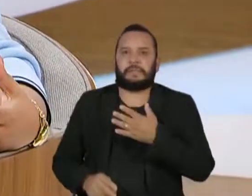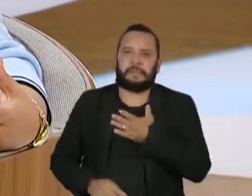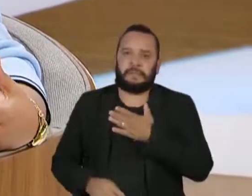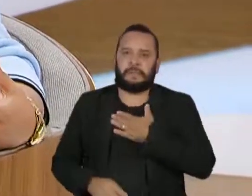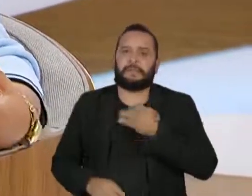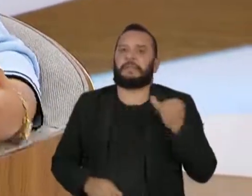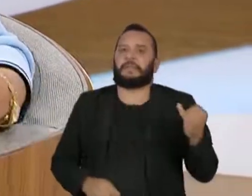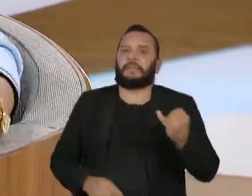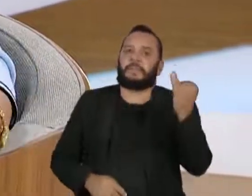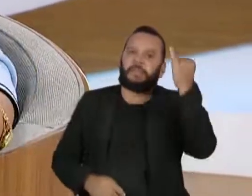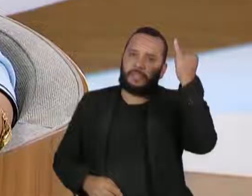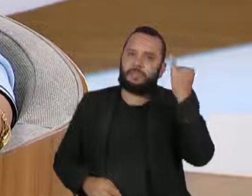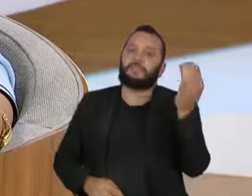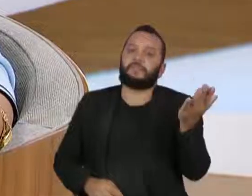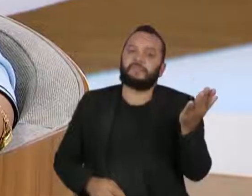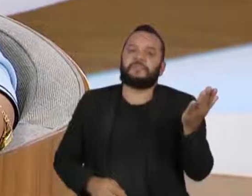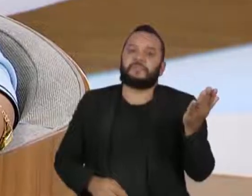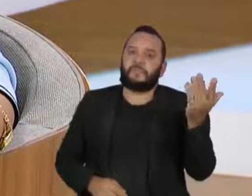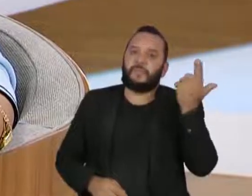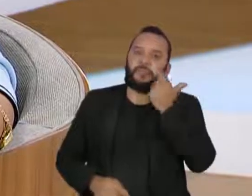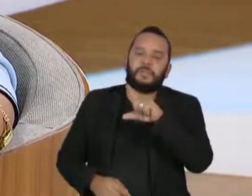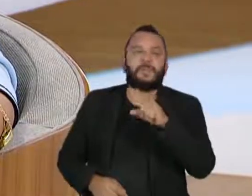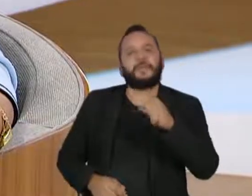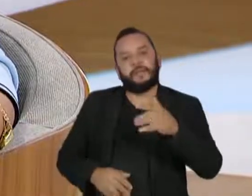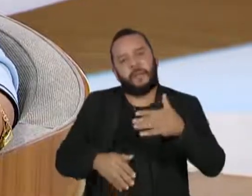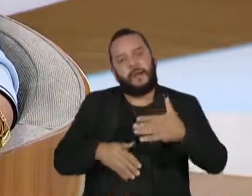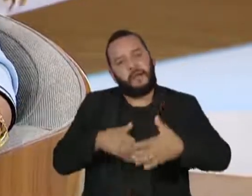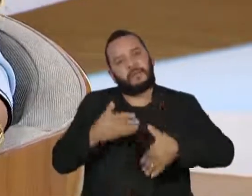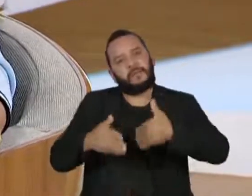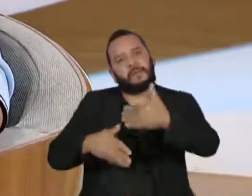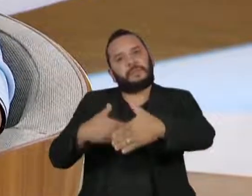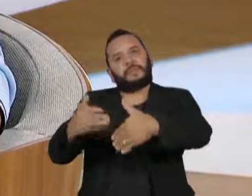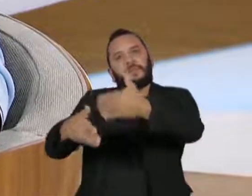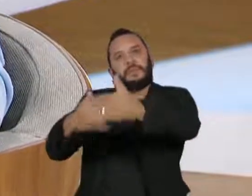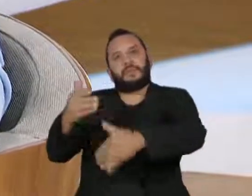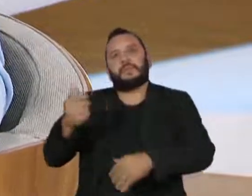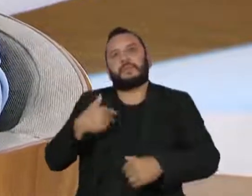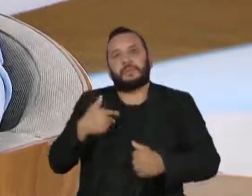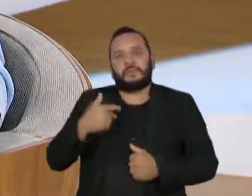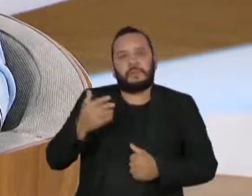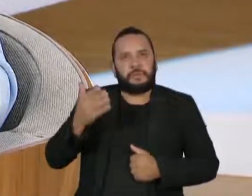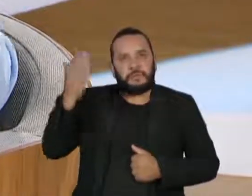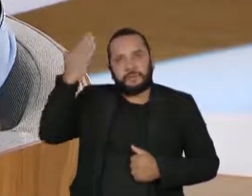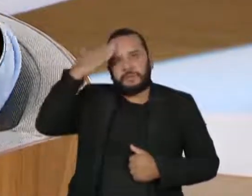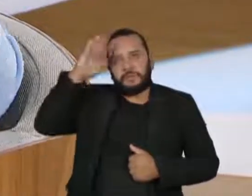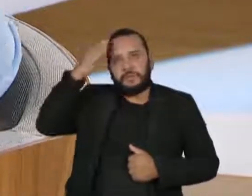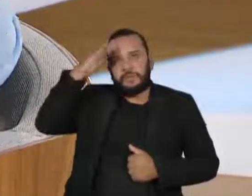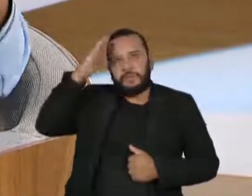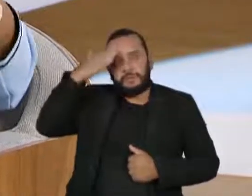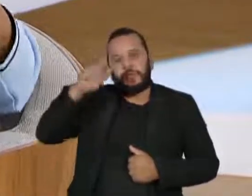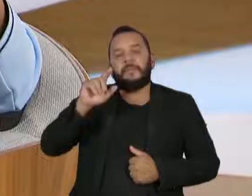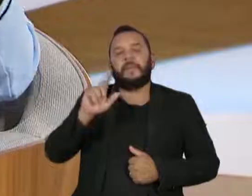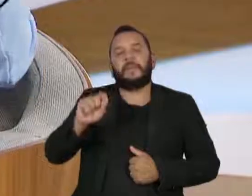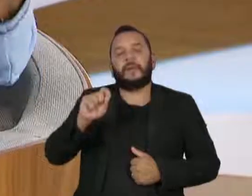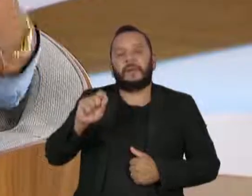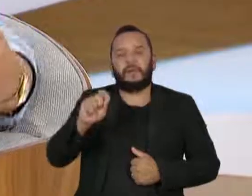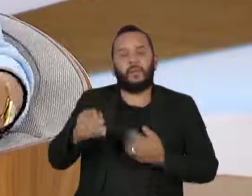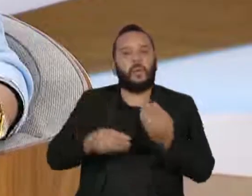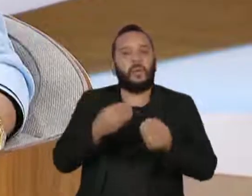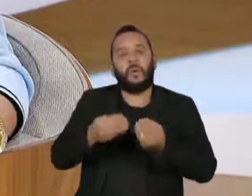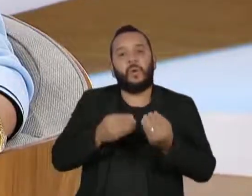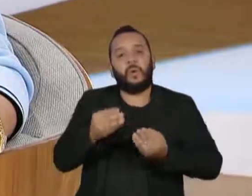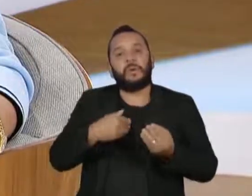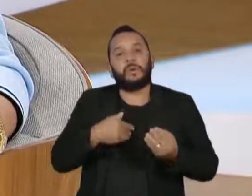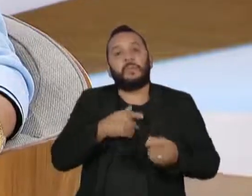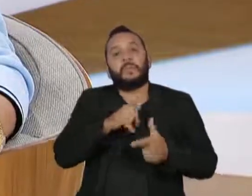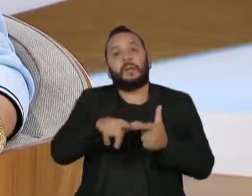muito importante para que eu conseguisse avançar na minha existência, para que eu conseguisse entender a problemática de pessoas de outros